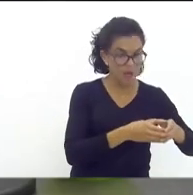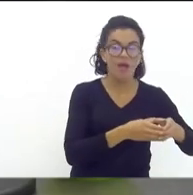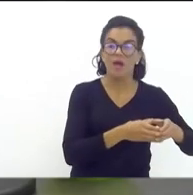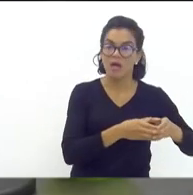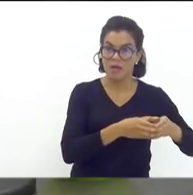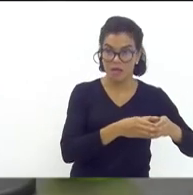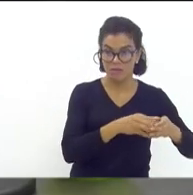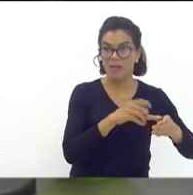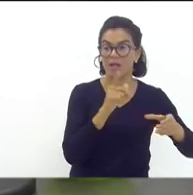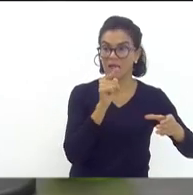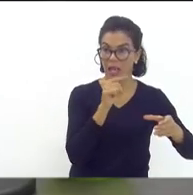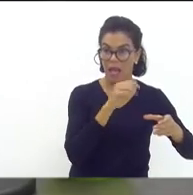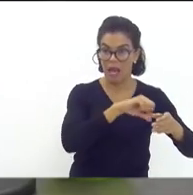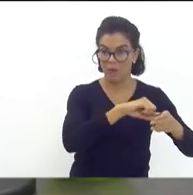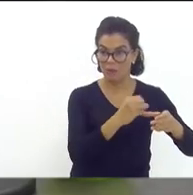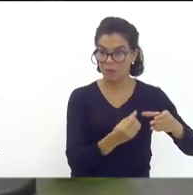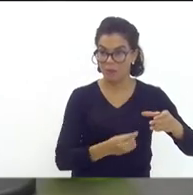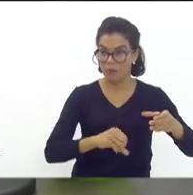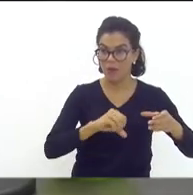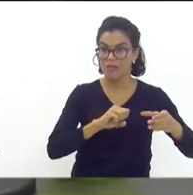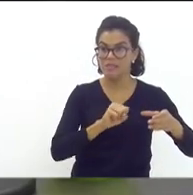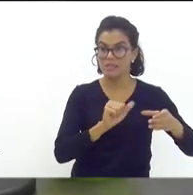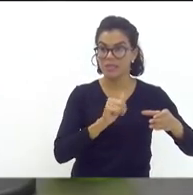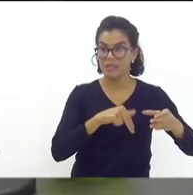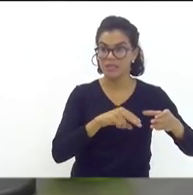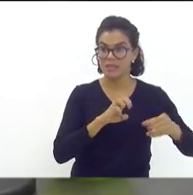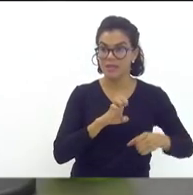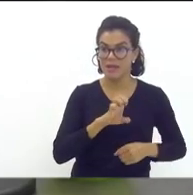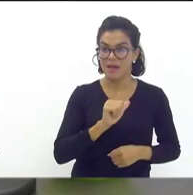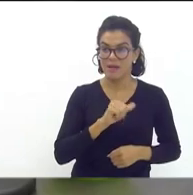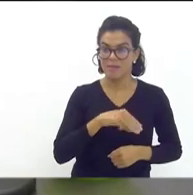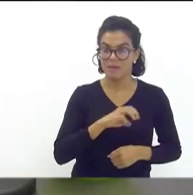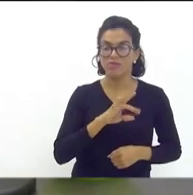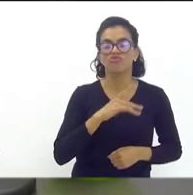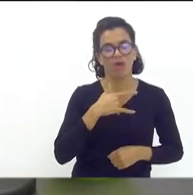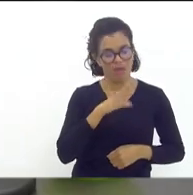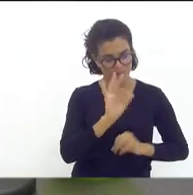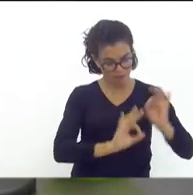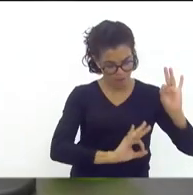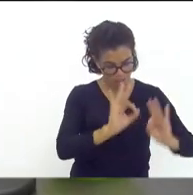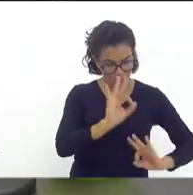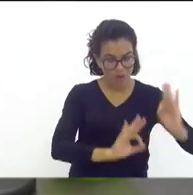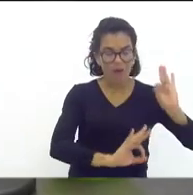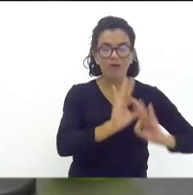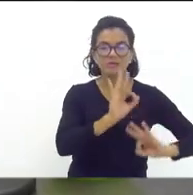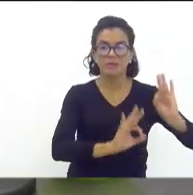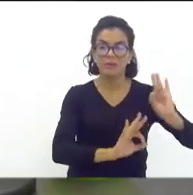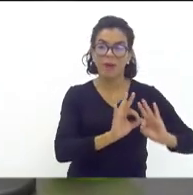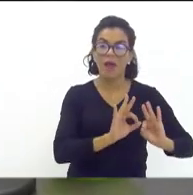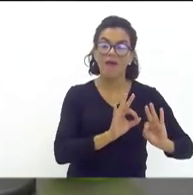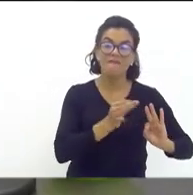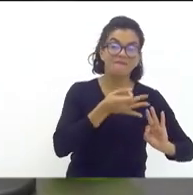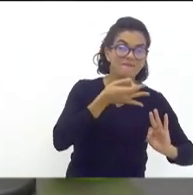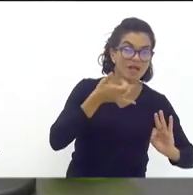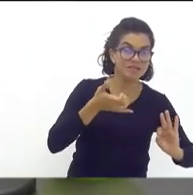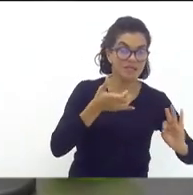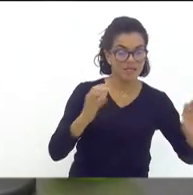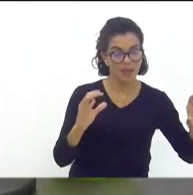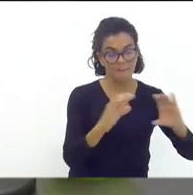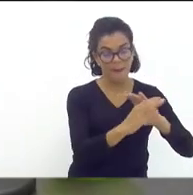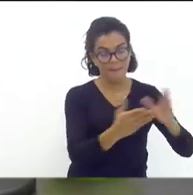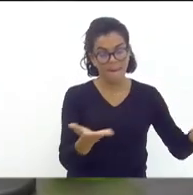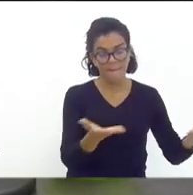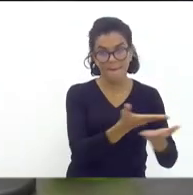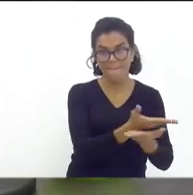câmara de saneamento a gente tem uma projeção já na região dos lagos exatamente para facilitar a comunicação com